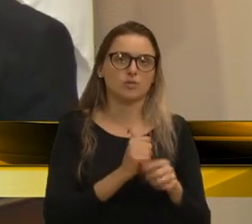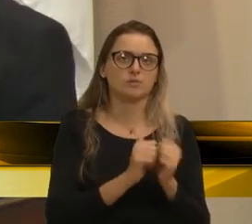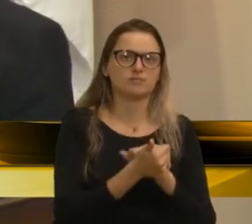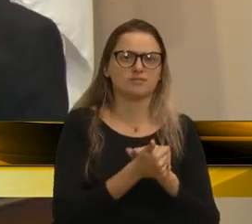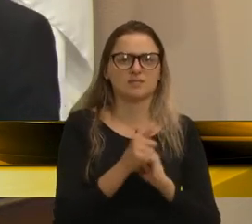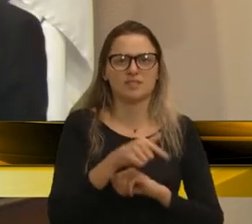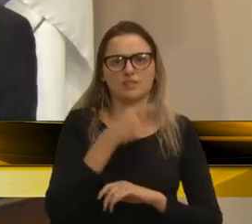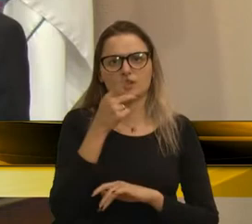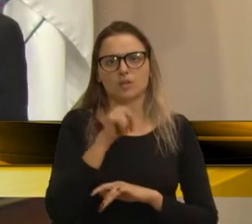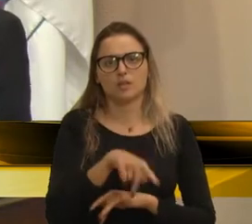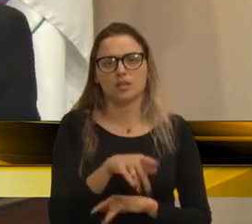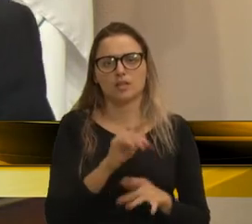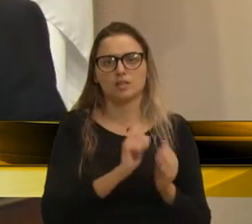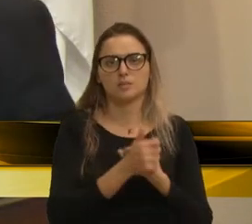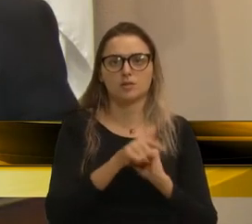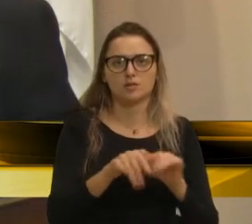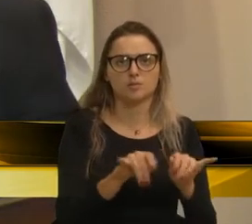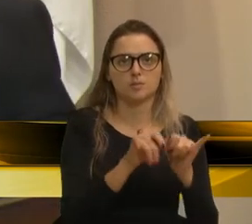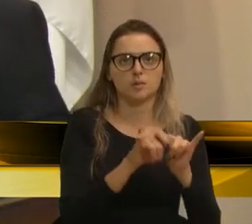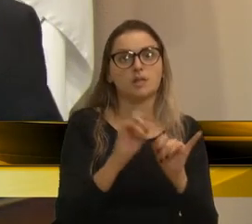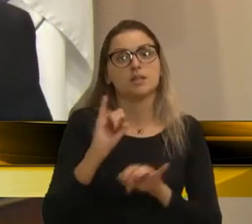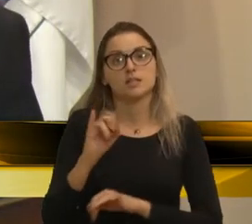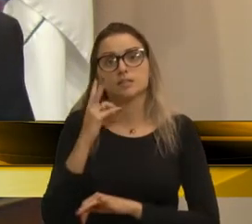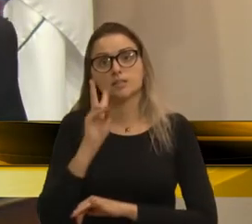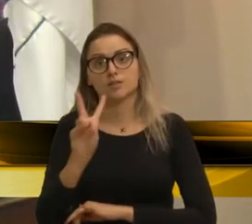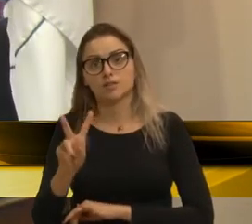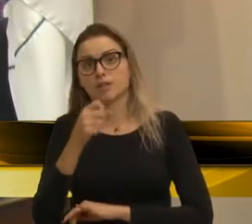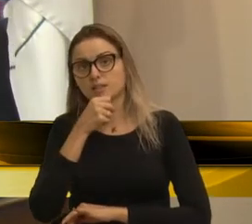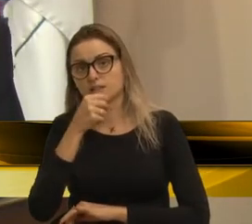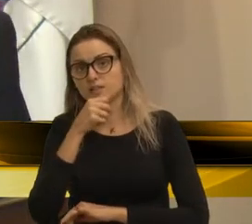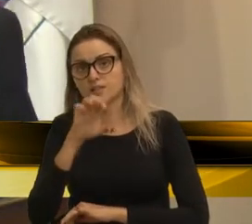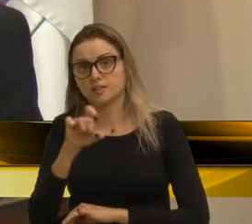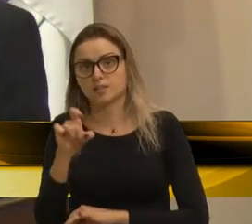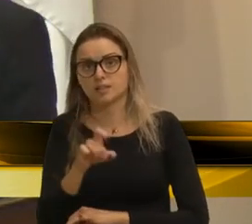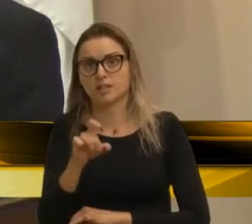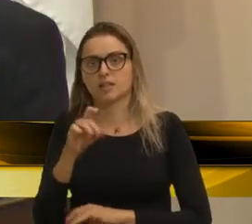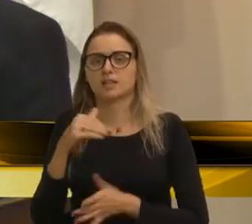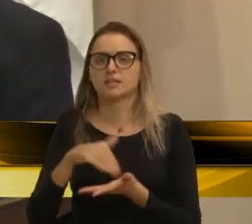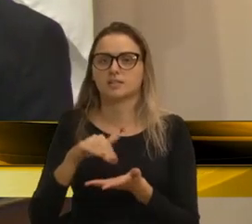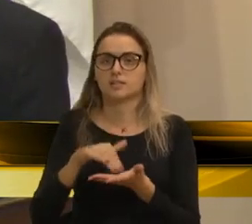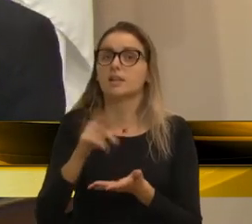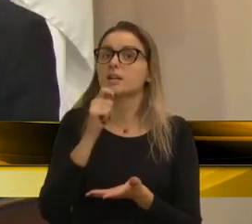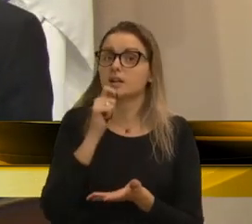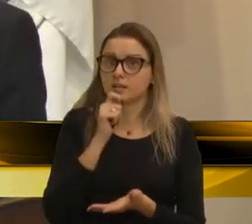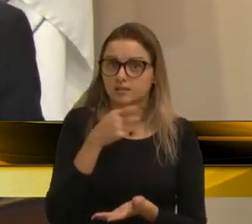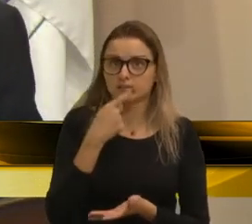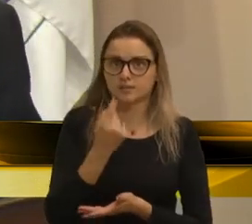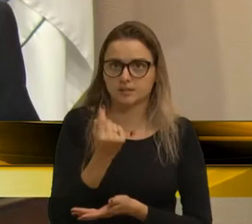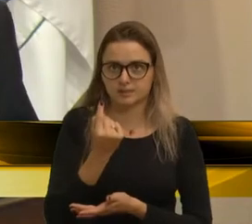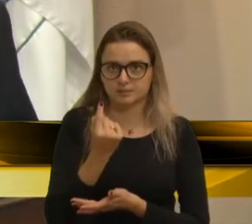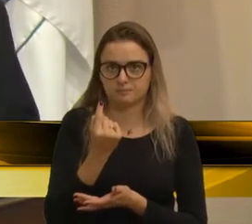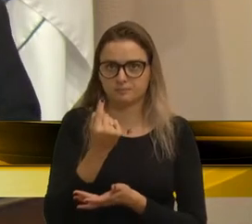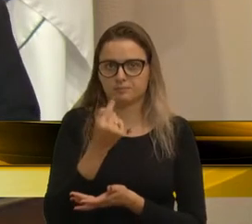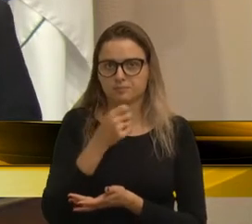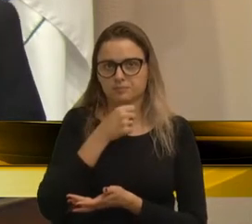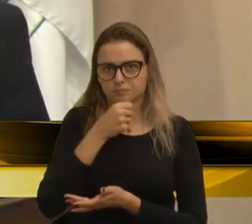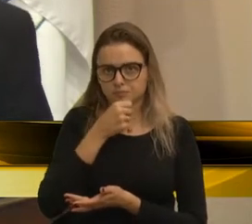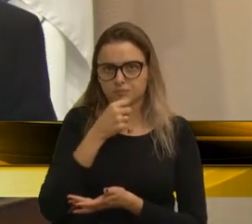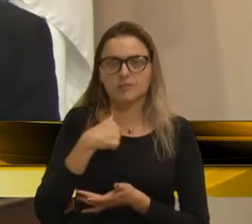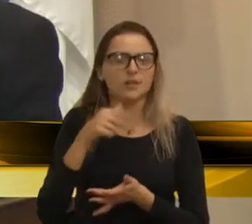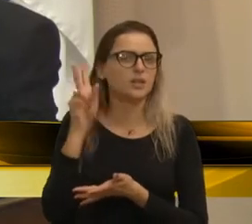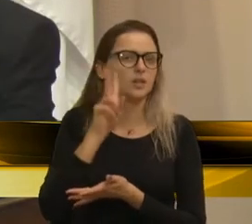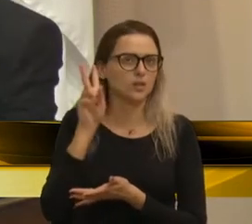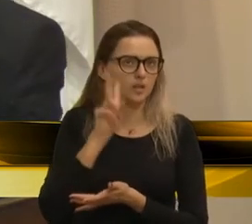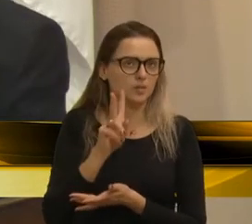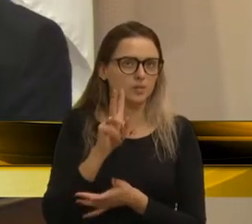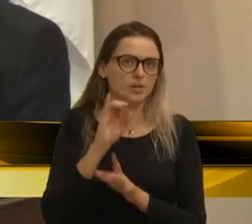do que isso, se a gente resgatar entrevistas da ex-secretária, ela diz ainda, numa entrevista que eu lembro, e